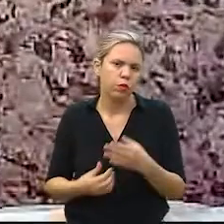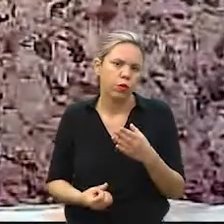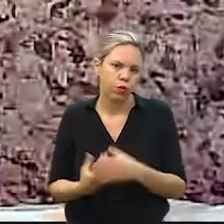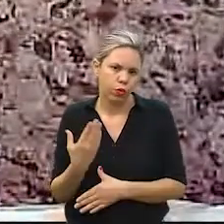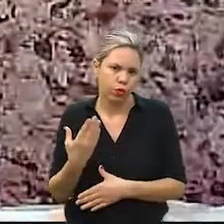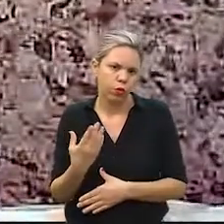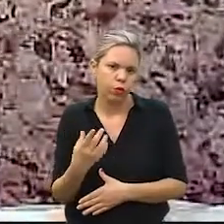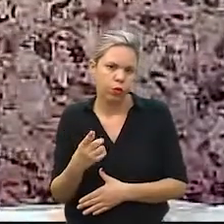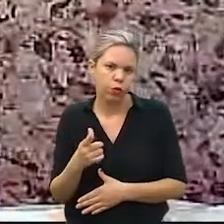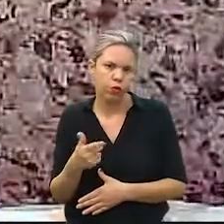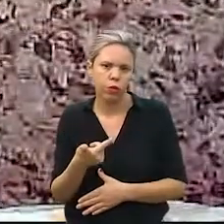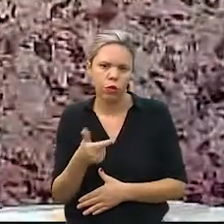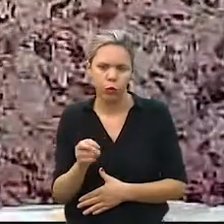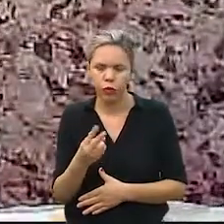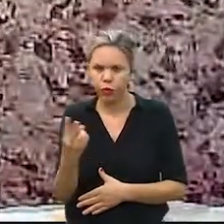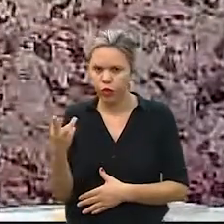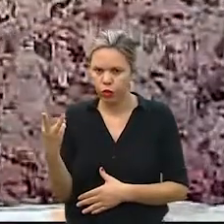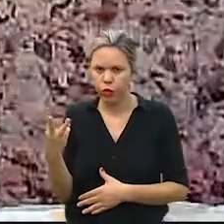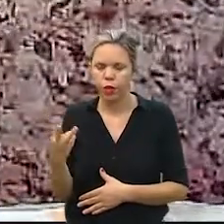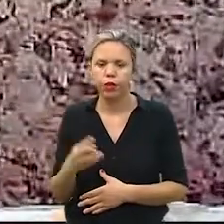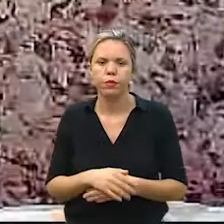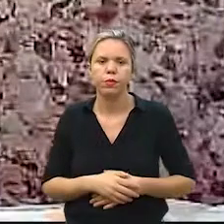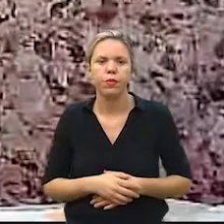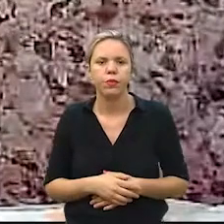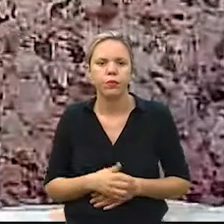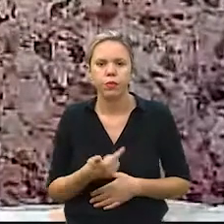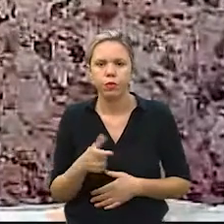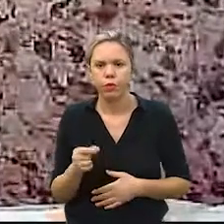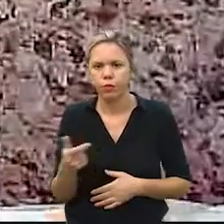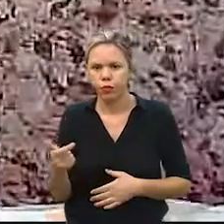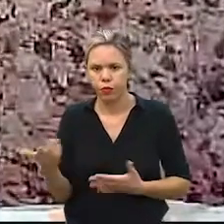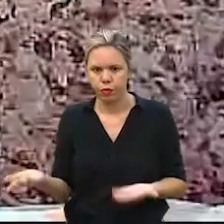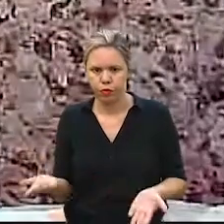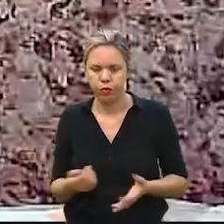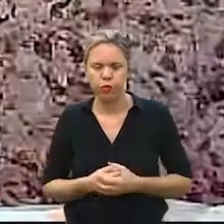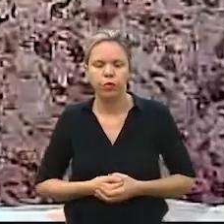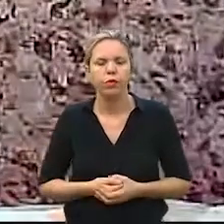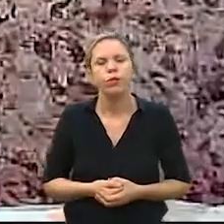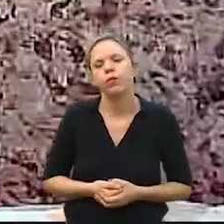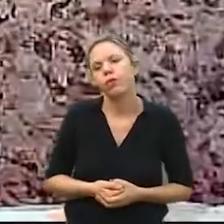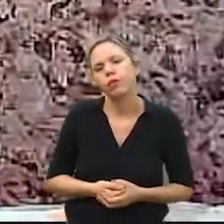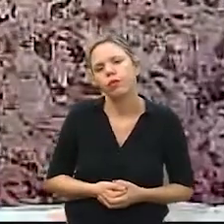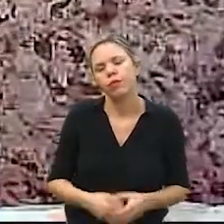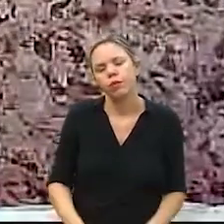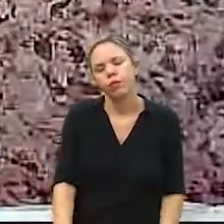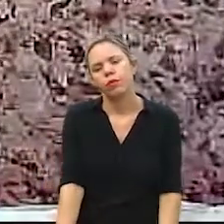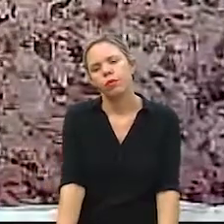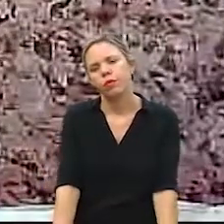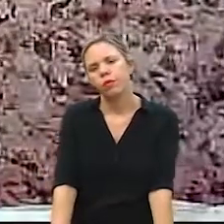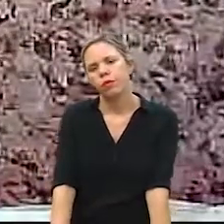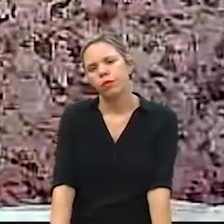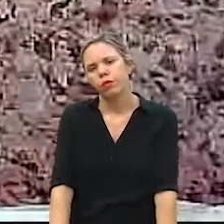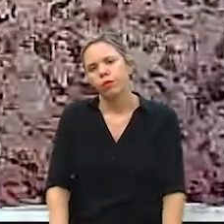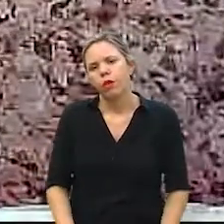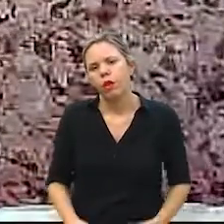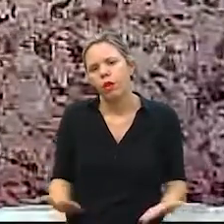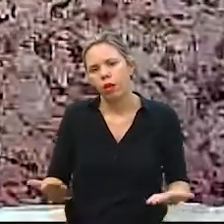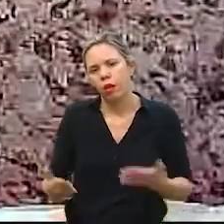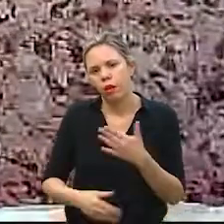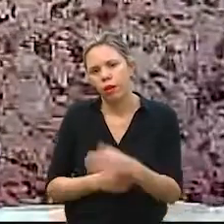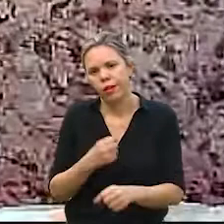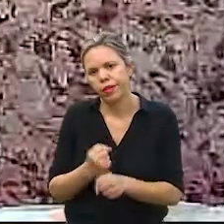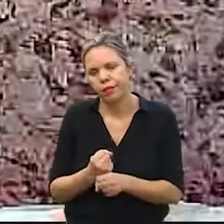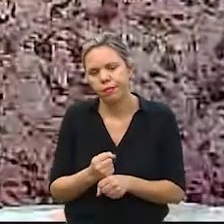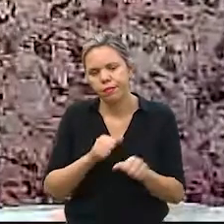no caso, em 2023, que a eleição é em 2022. Então, agora, este ano,